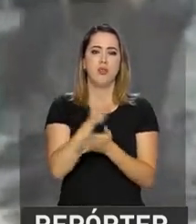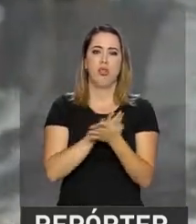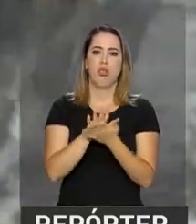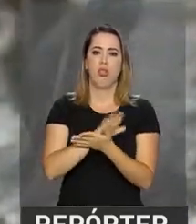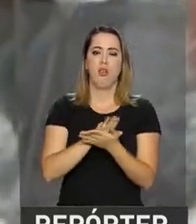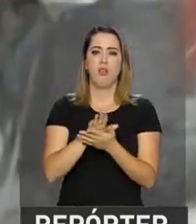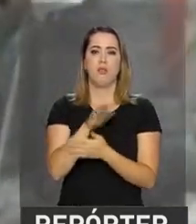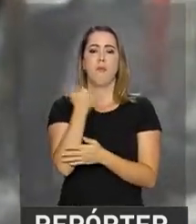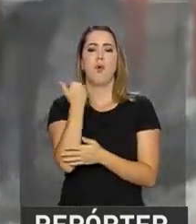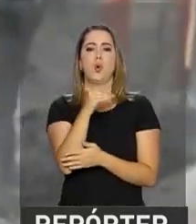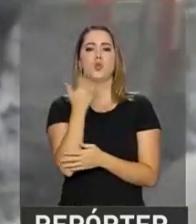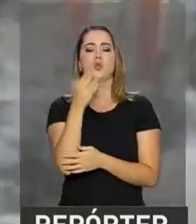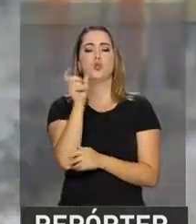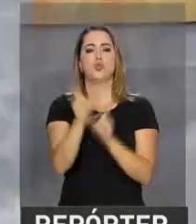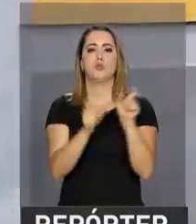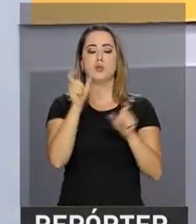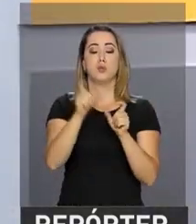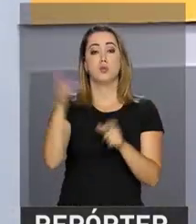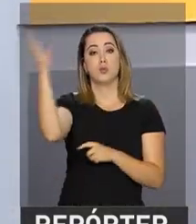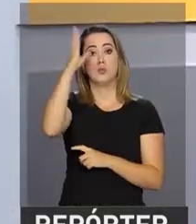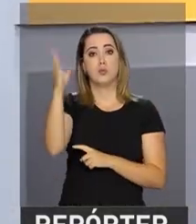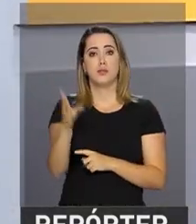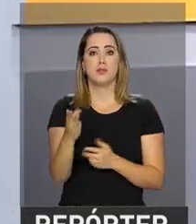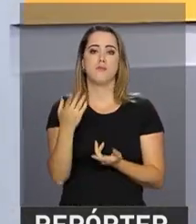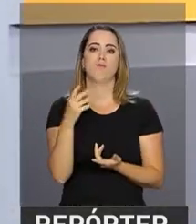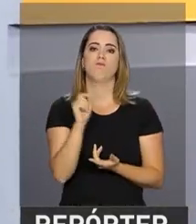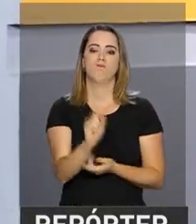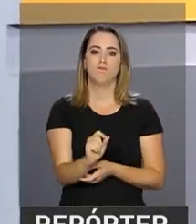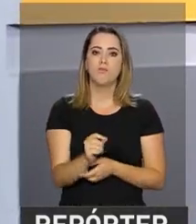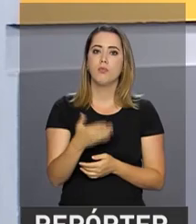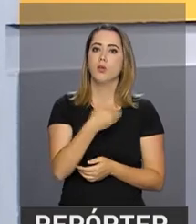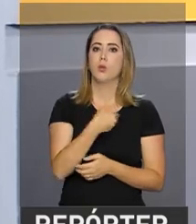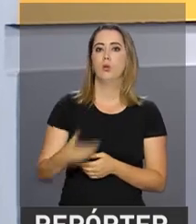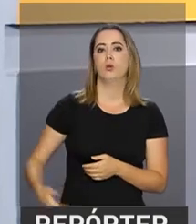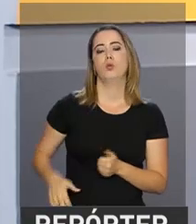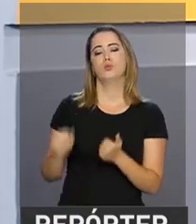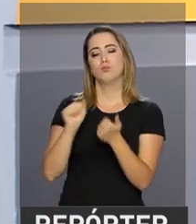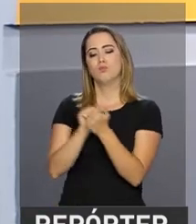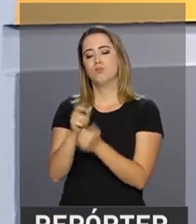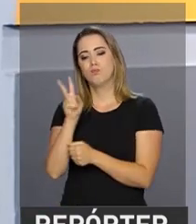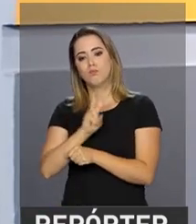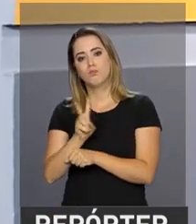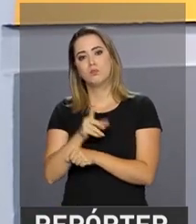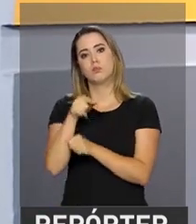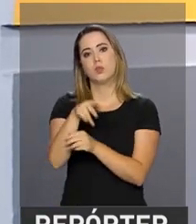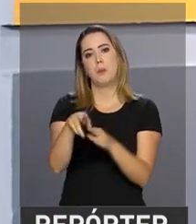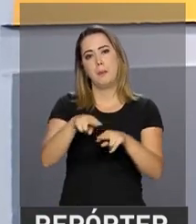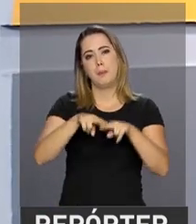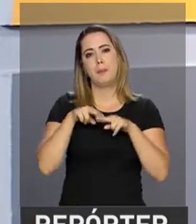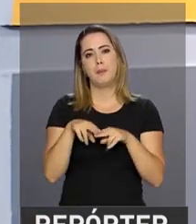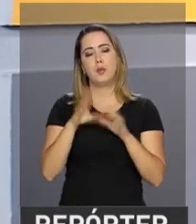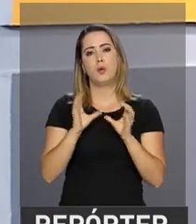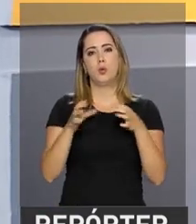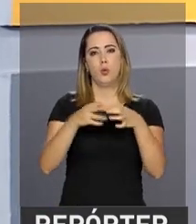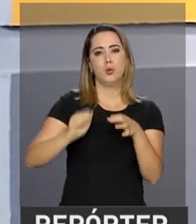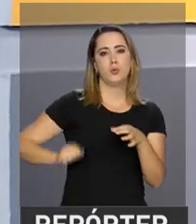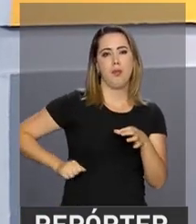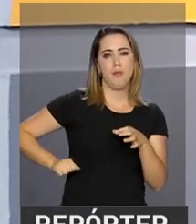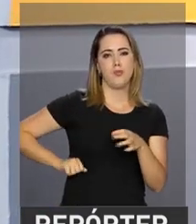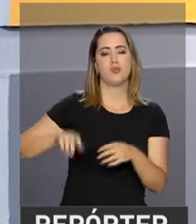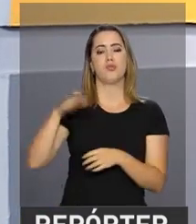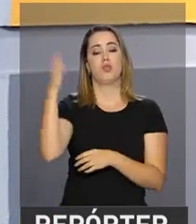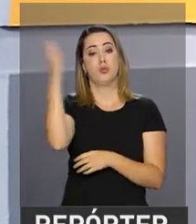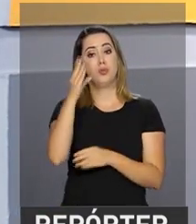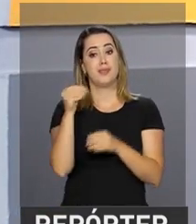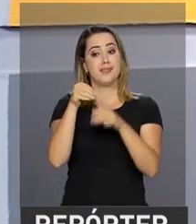de brasileiros entre as vítimas. O governo segue acompanhando a situação por meio do Consulado Geral do Brasil no